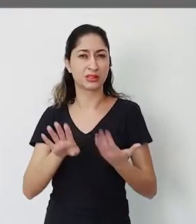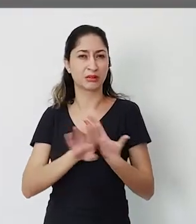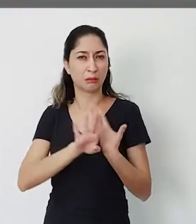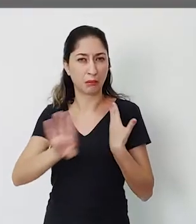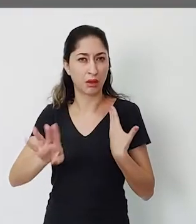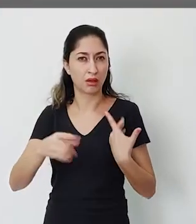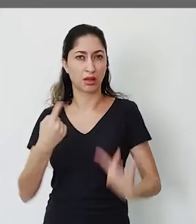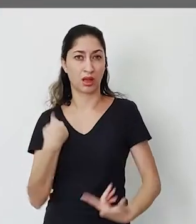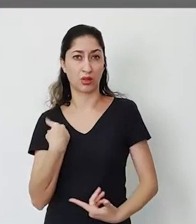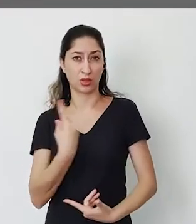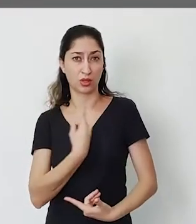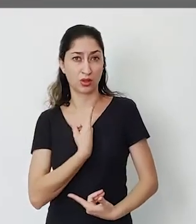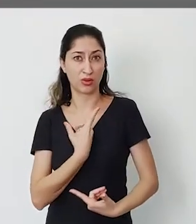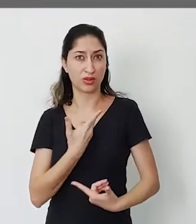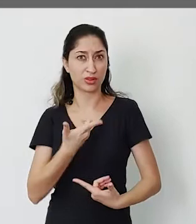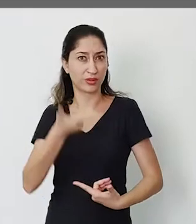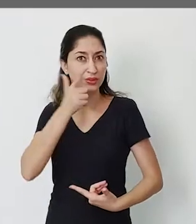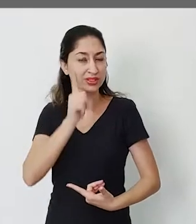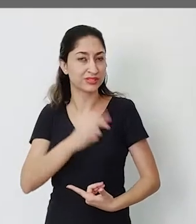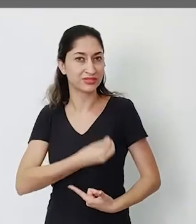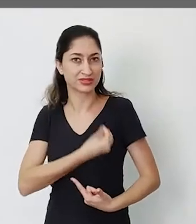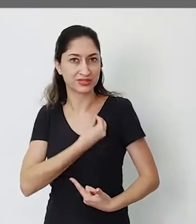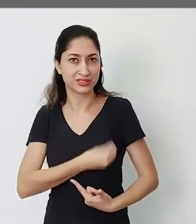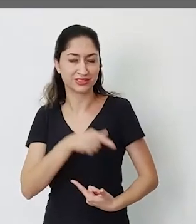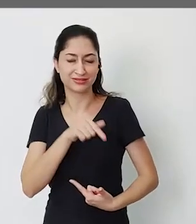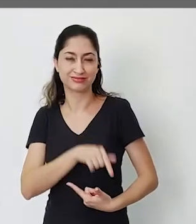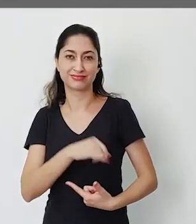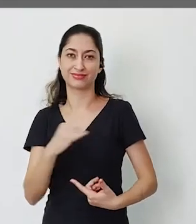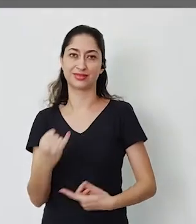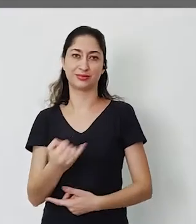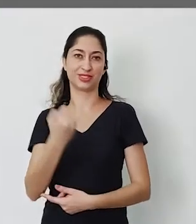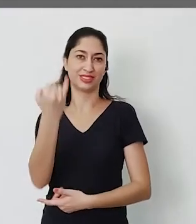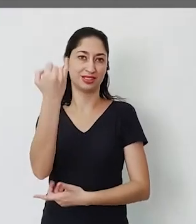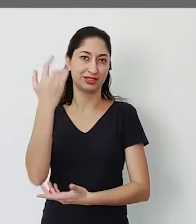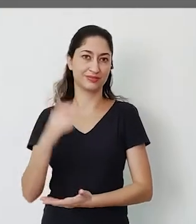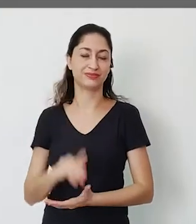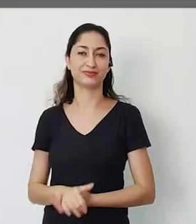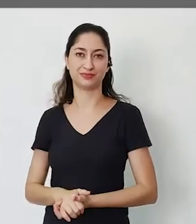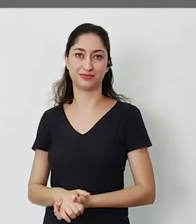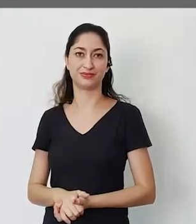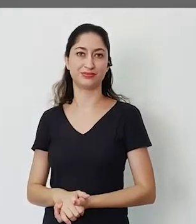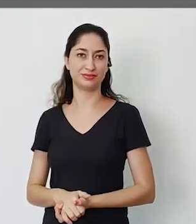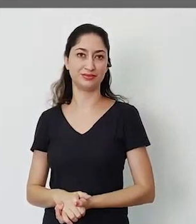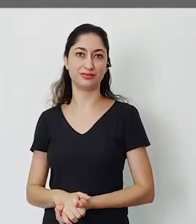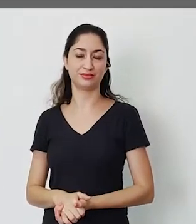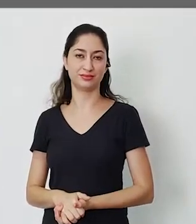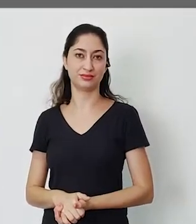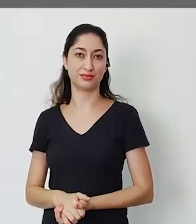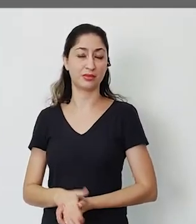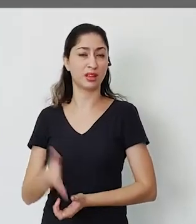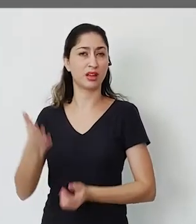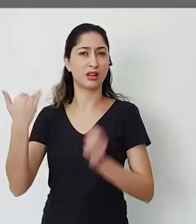tornou universidade também. Outro rock, que foi um outro movimento de bandas de BH, né, e